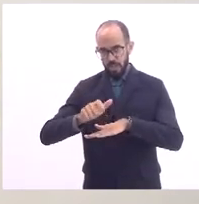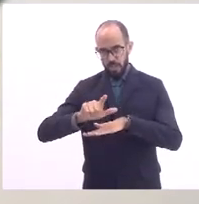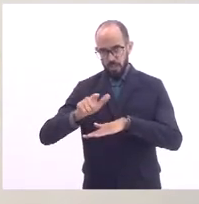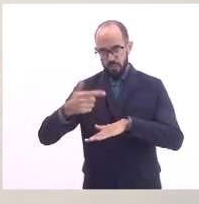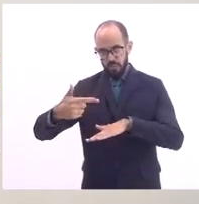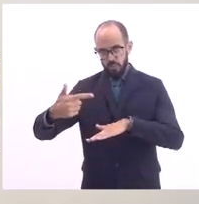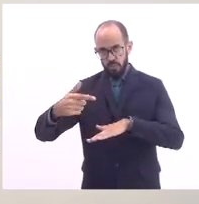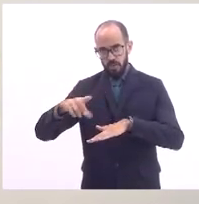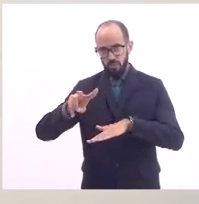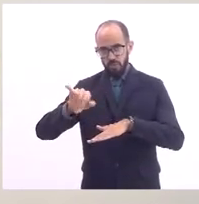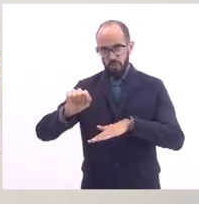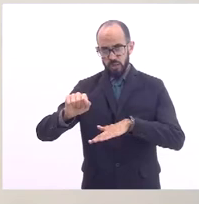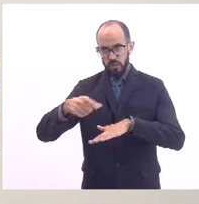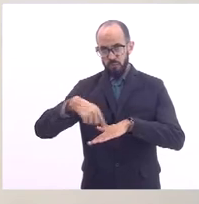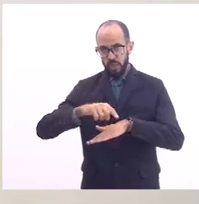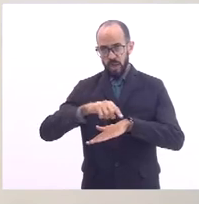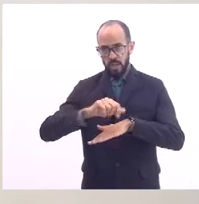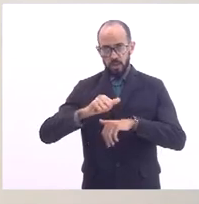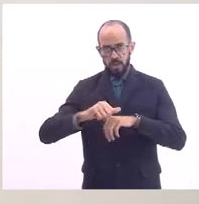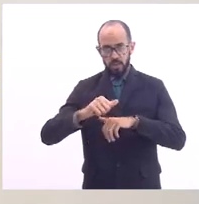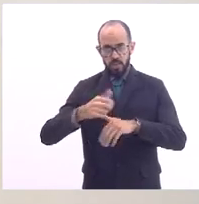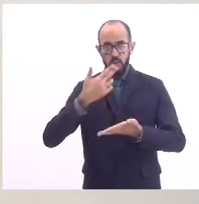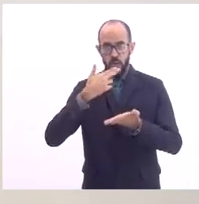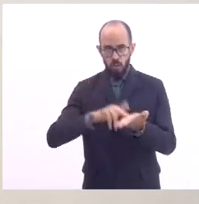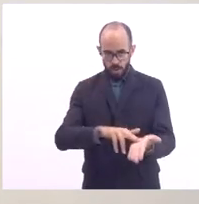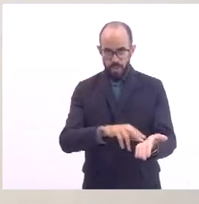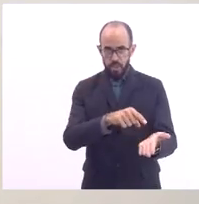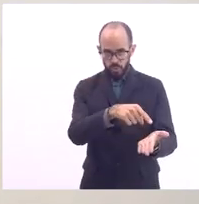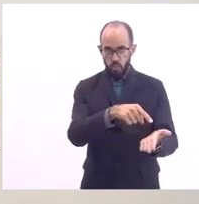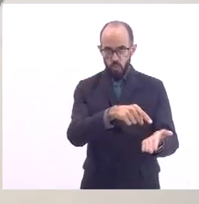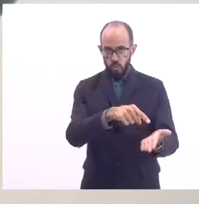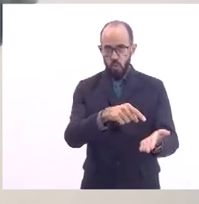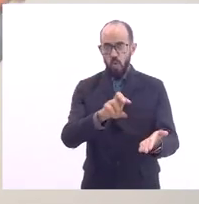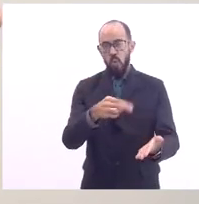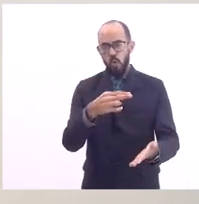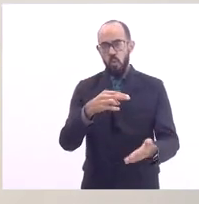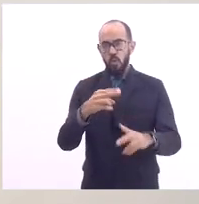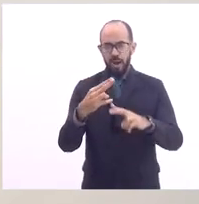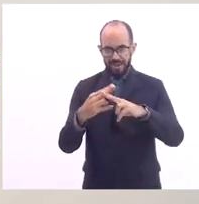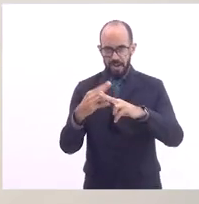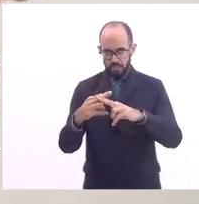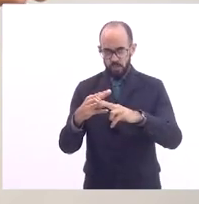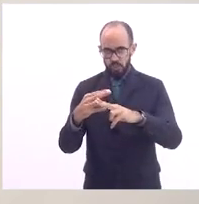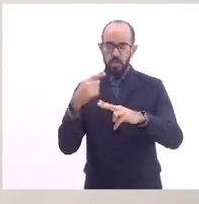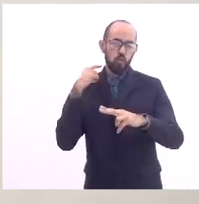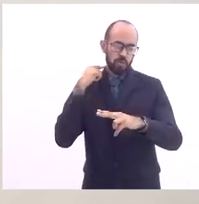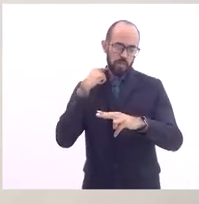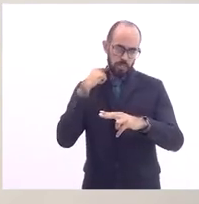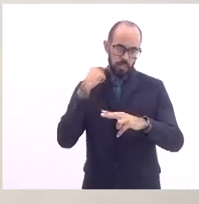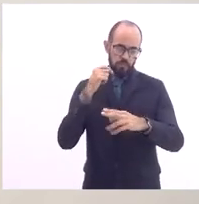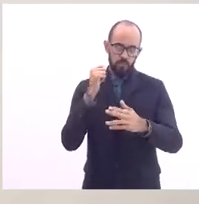no correio pagar, tu vai na caixa pagar, ou na loteria,